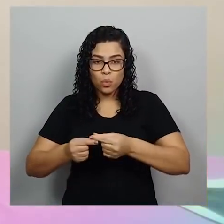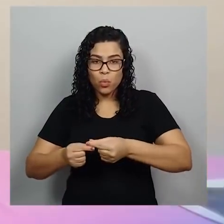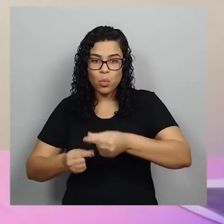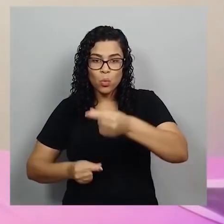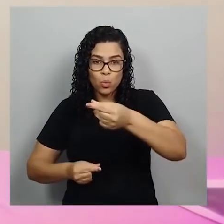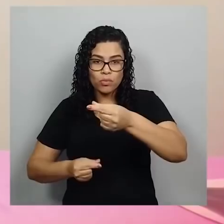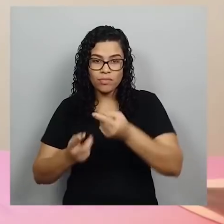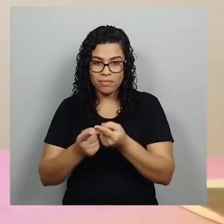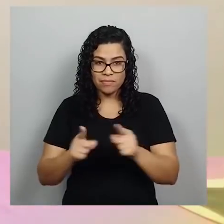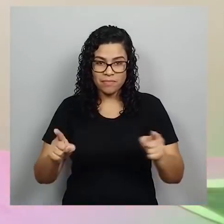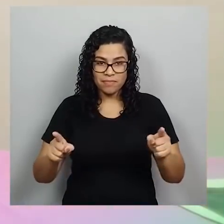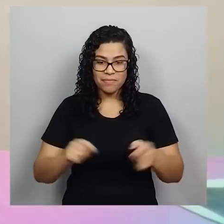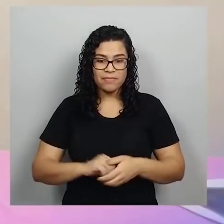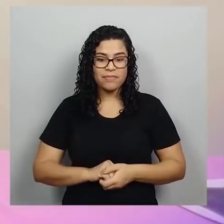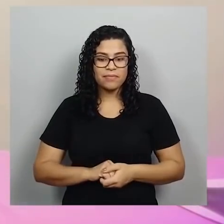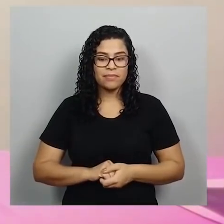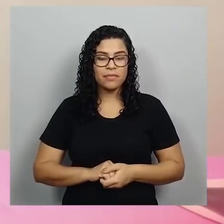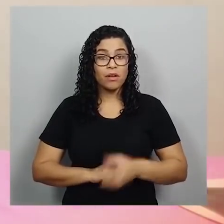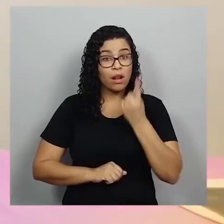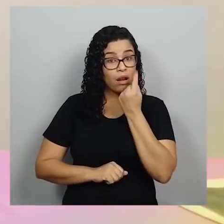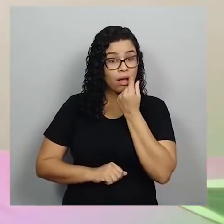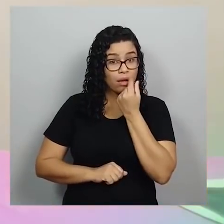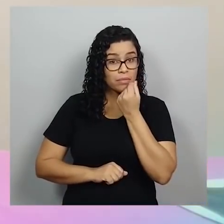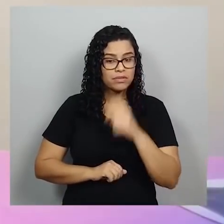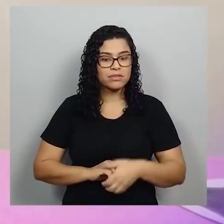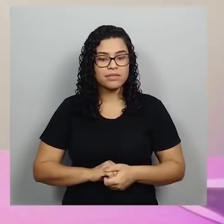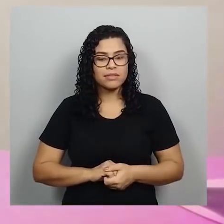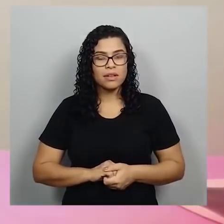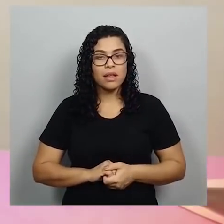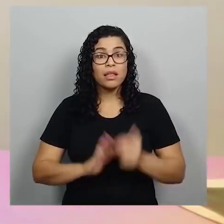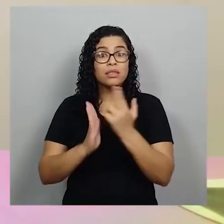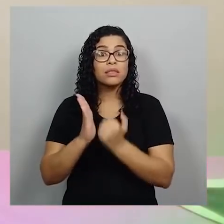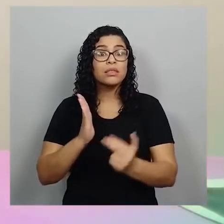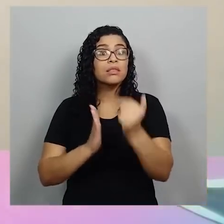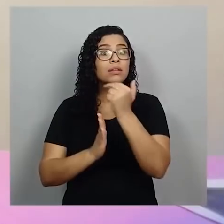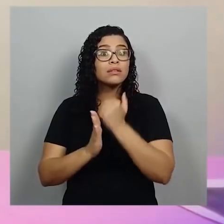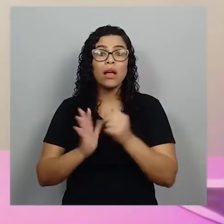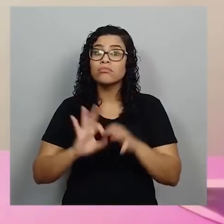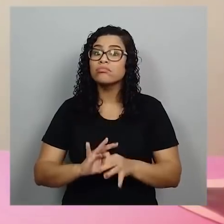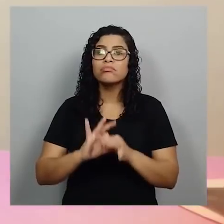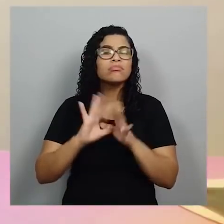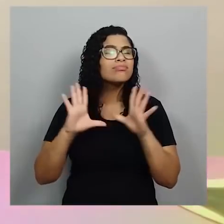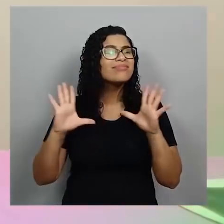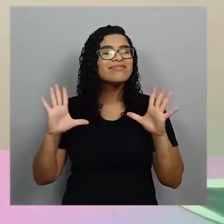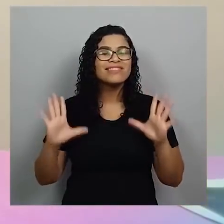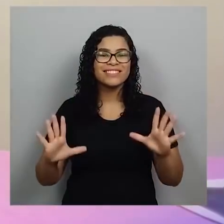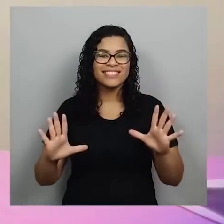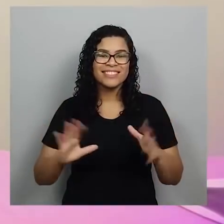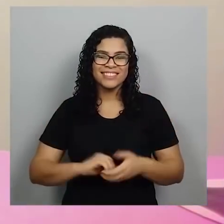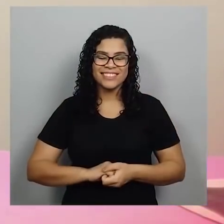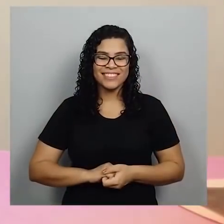de churrasco, um lápis e vamos desenhar aqui. Pode ser